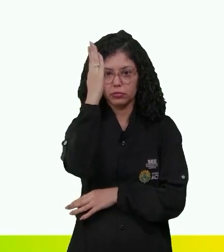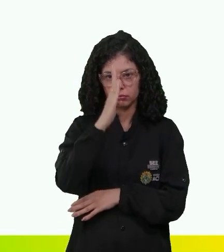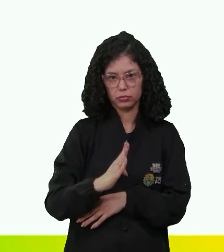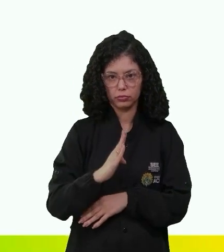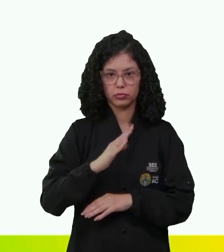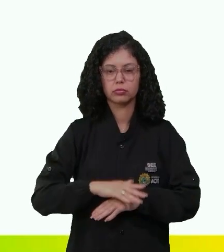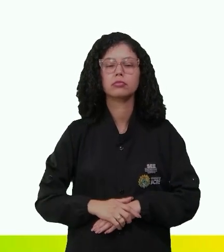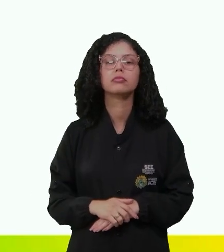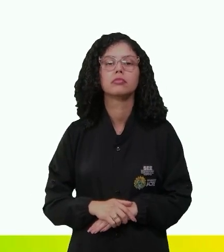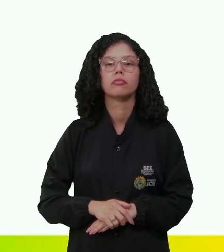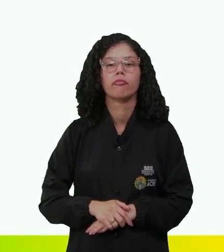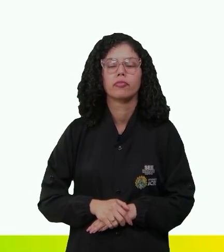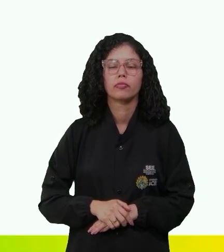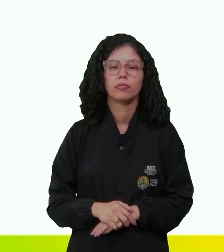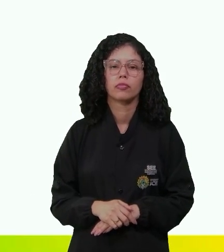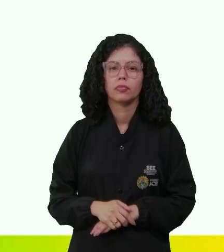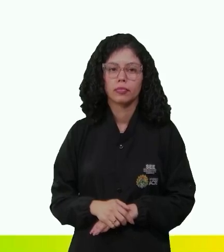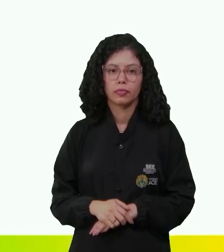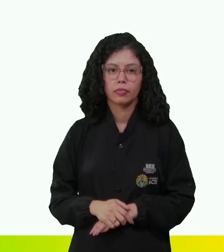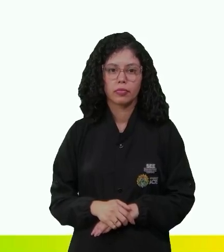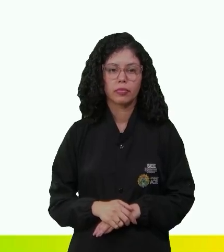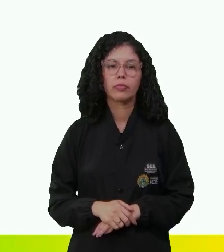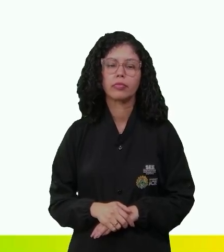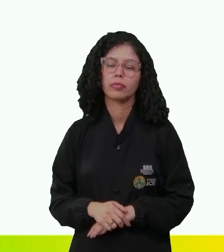do pau-brasil.